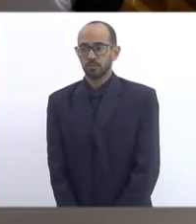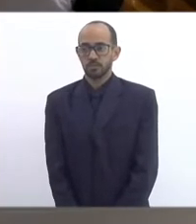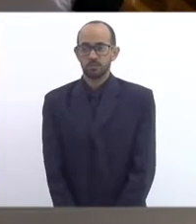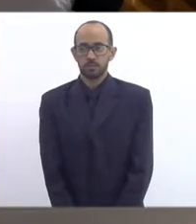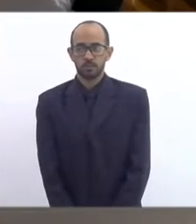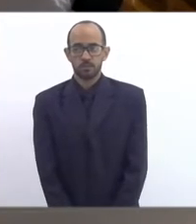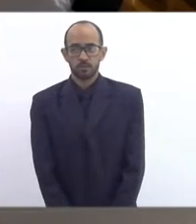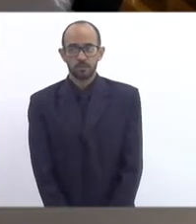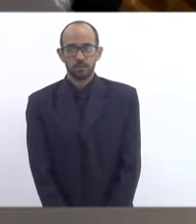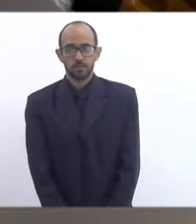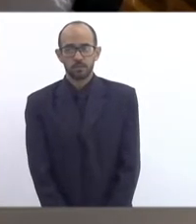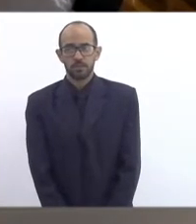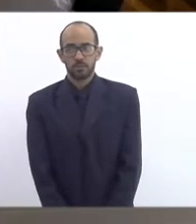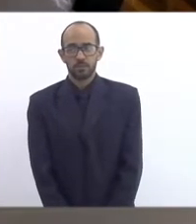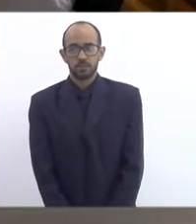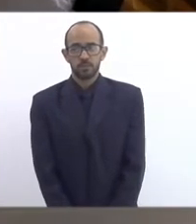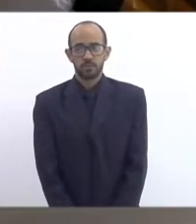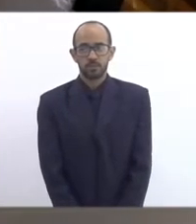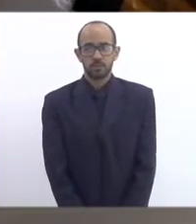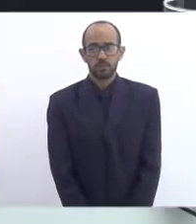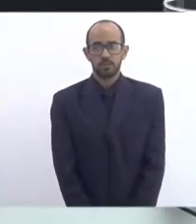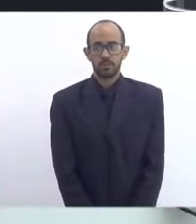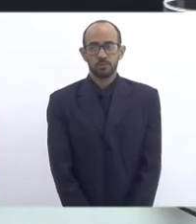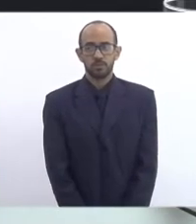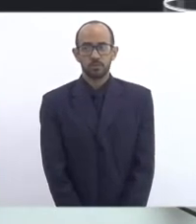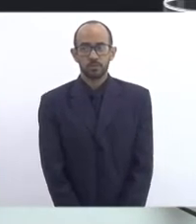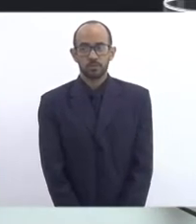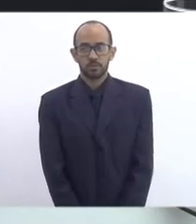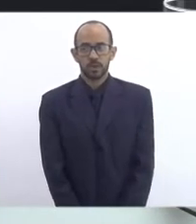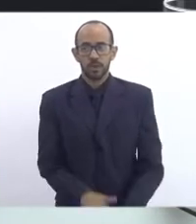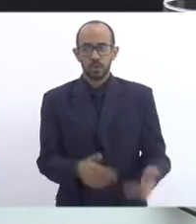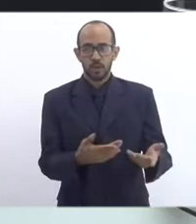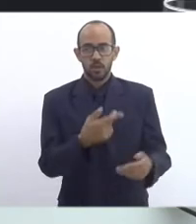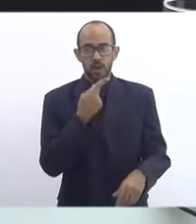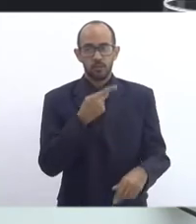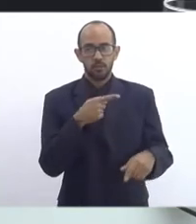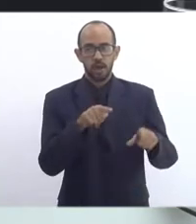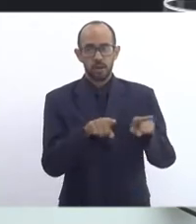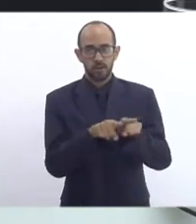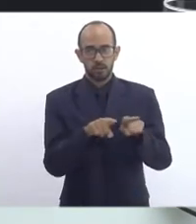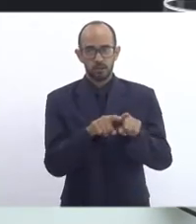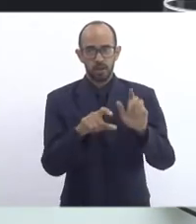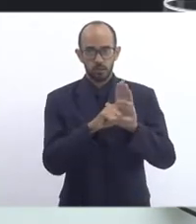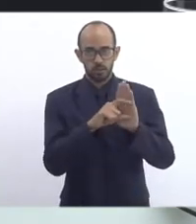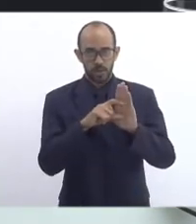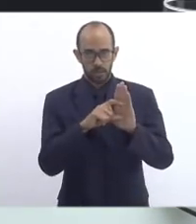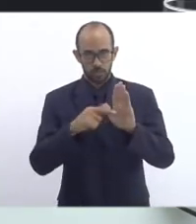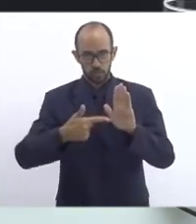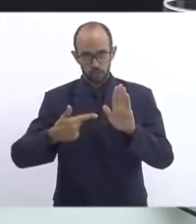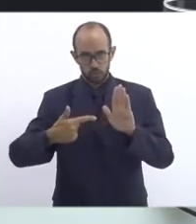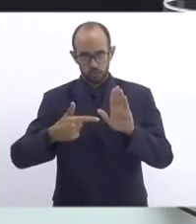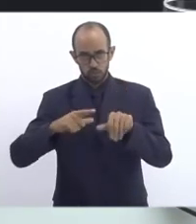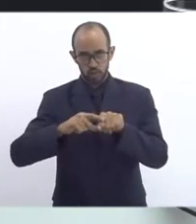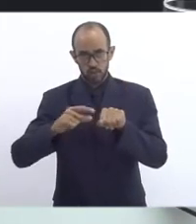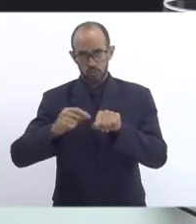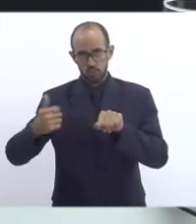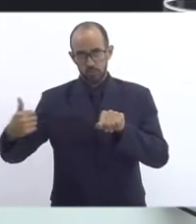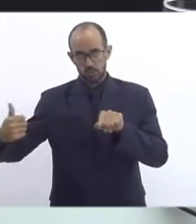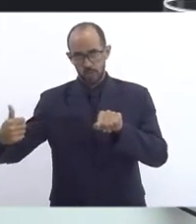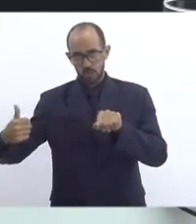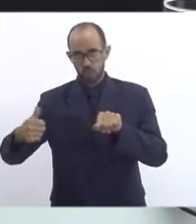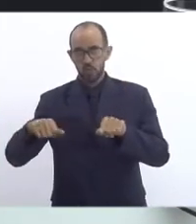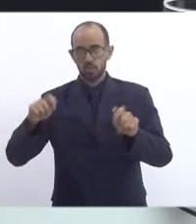É. Ele diz que também, no parágrafo 2º do artigo 1º, podendo ter um